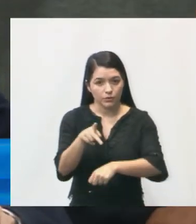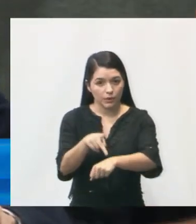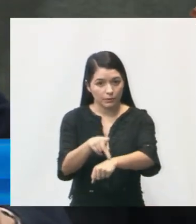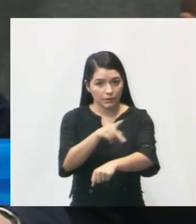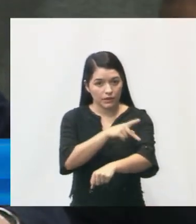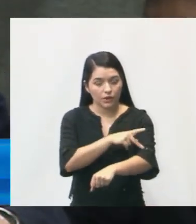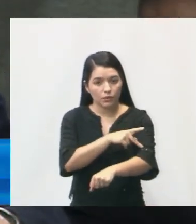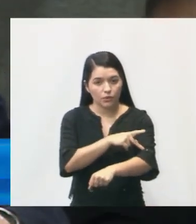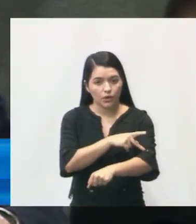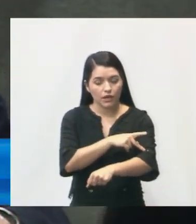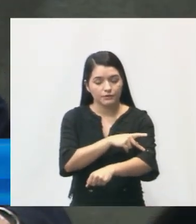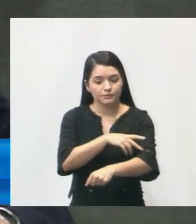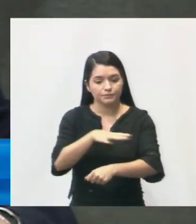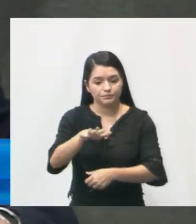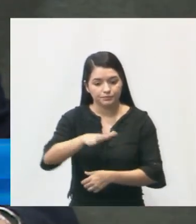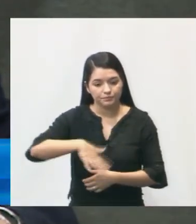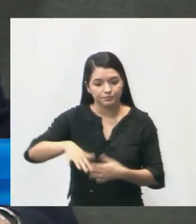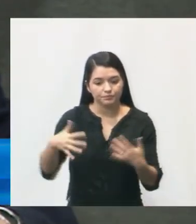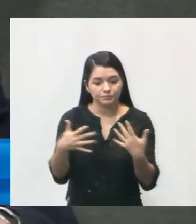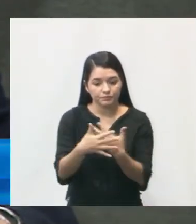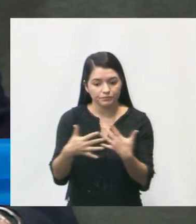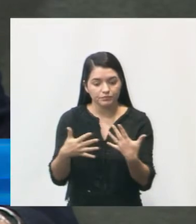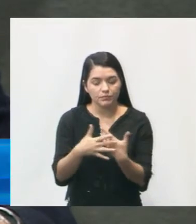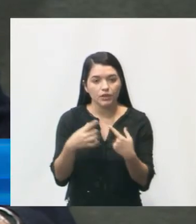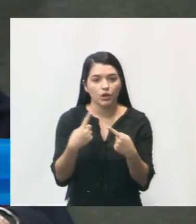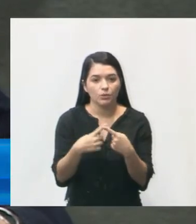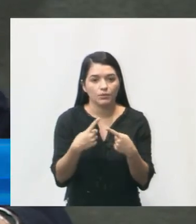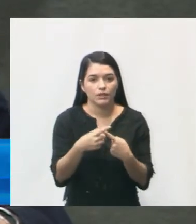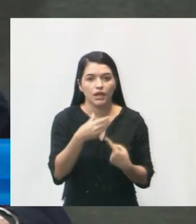municipal que foi ameaçada de morte.